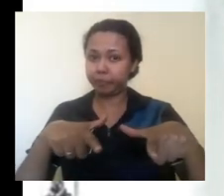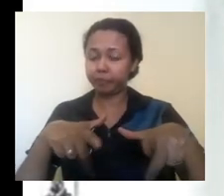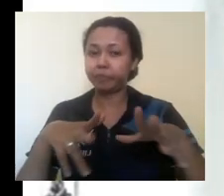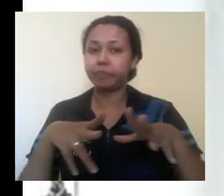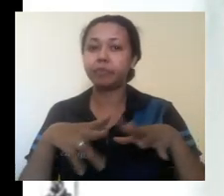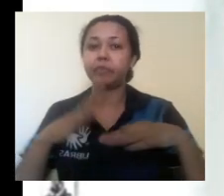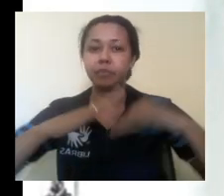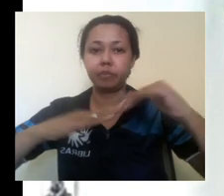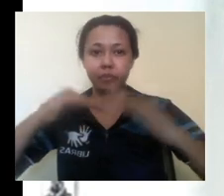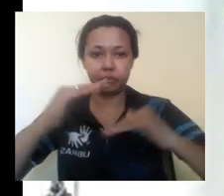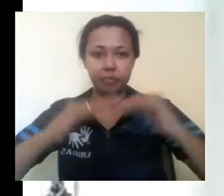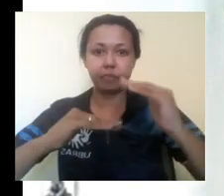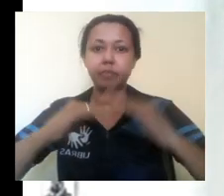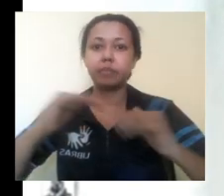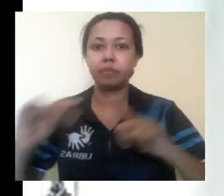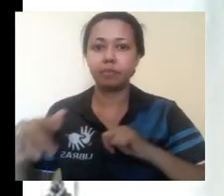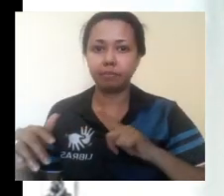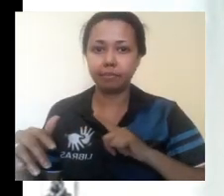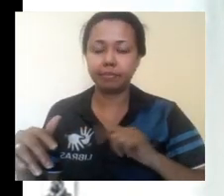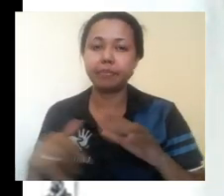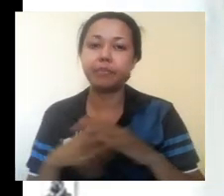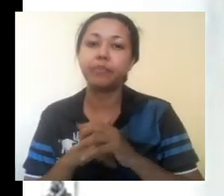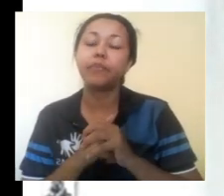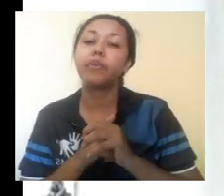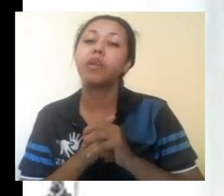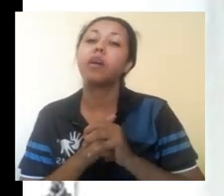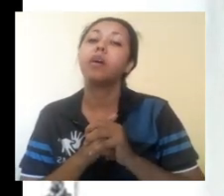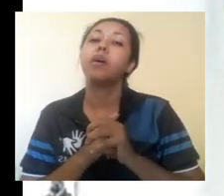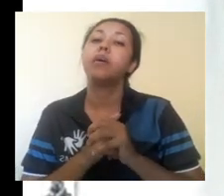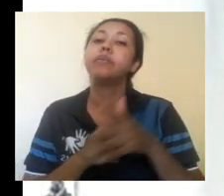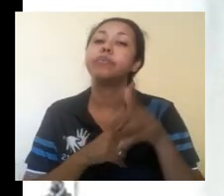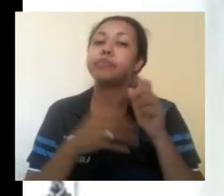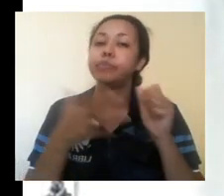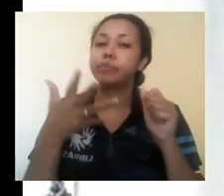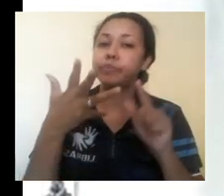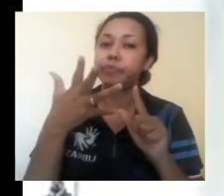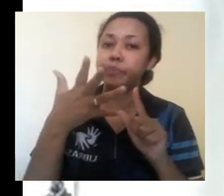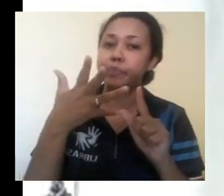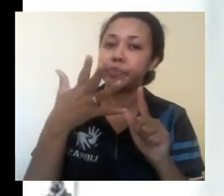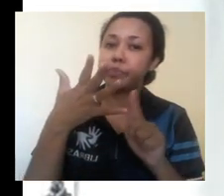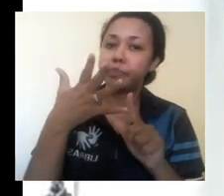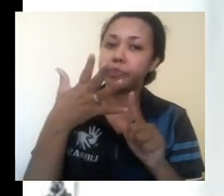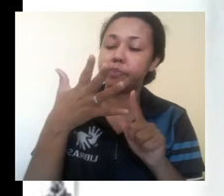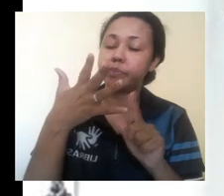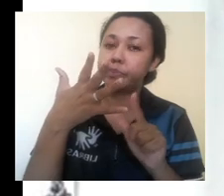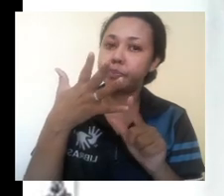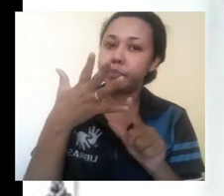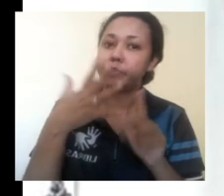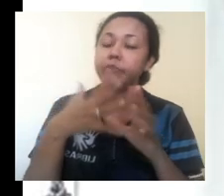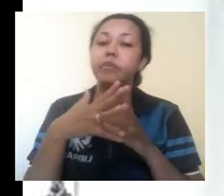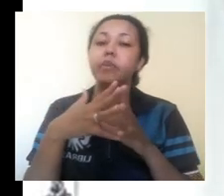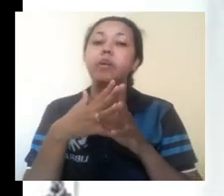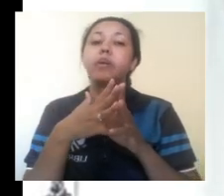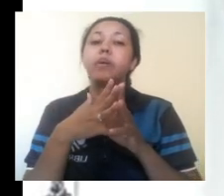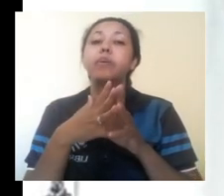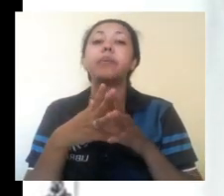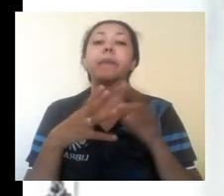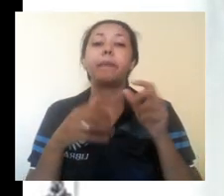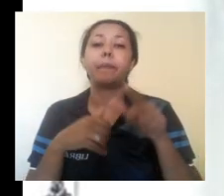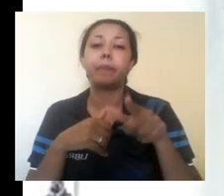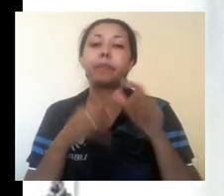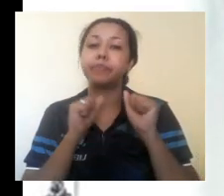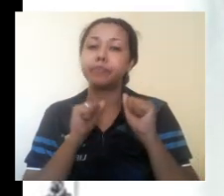presença do pai dessa criança. Você pode ser alguém que é dedicada exclusivamente à sua família. Uma viúva,